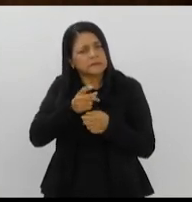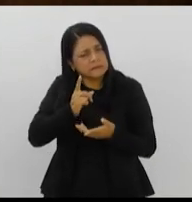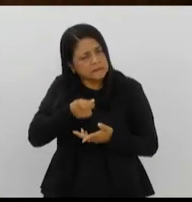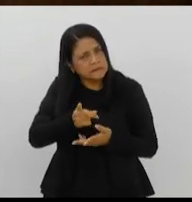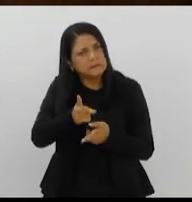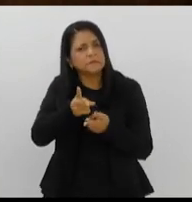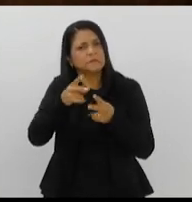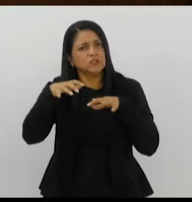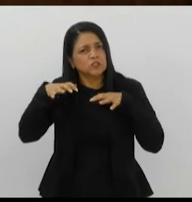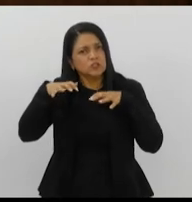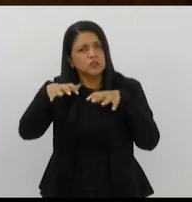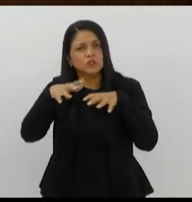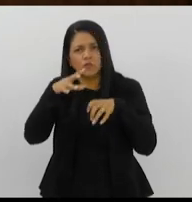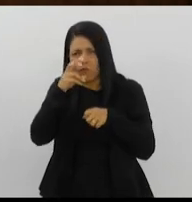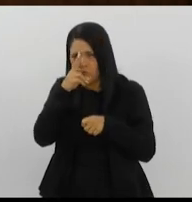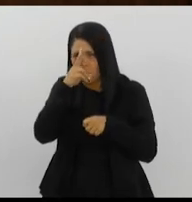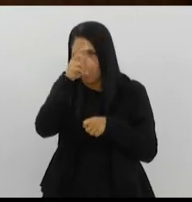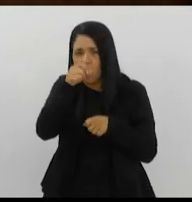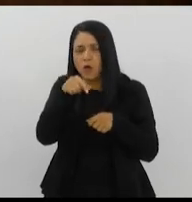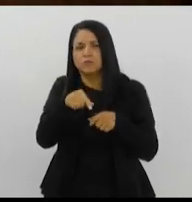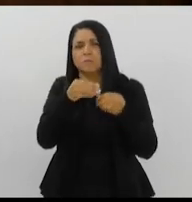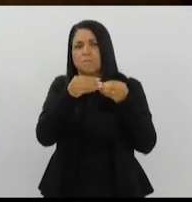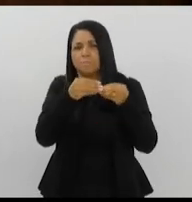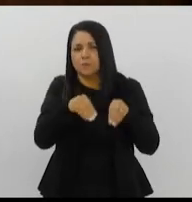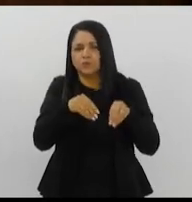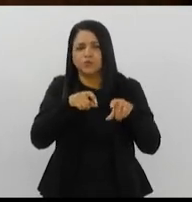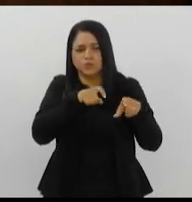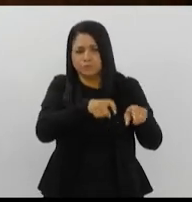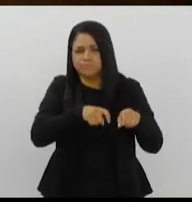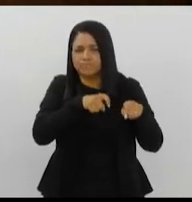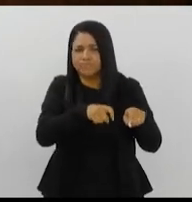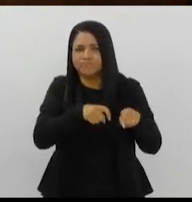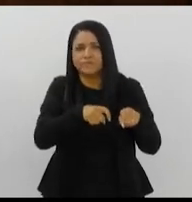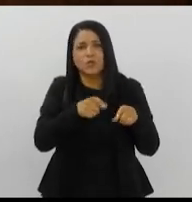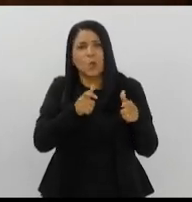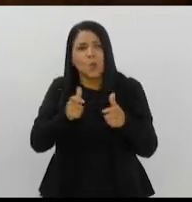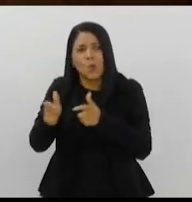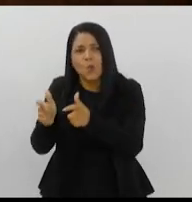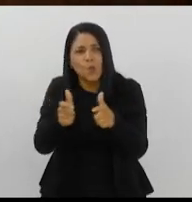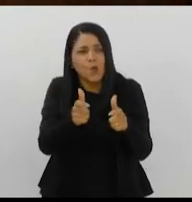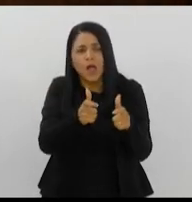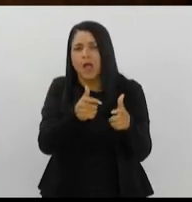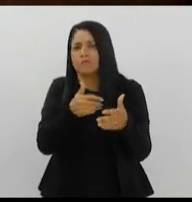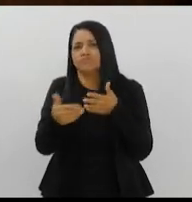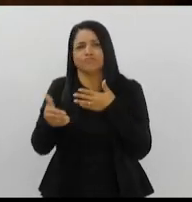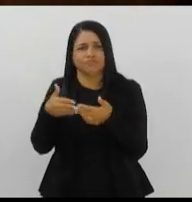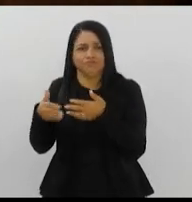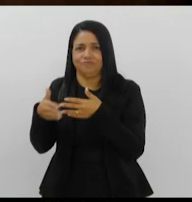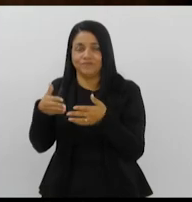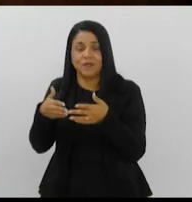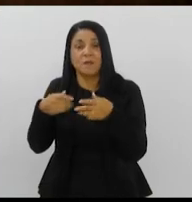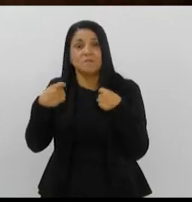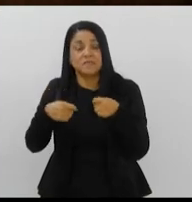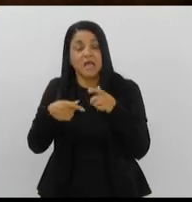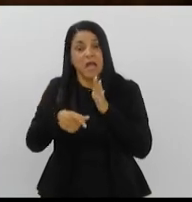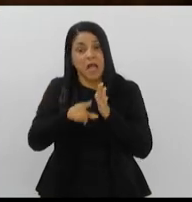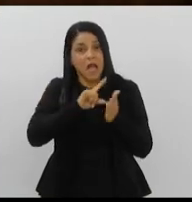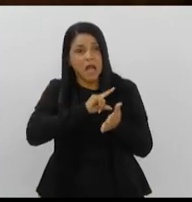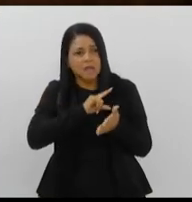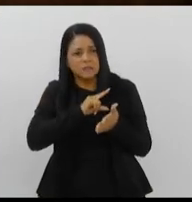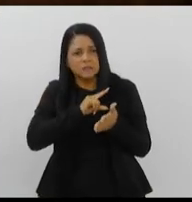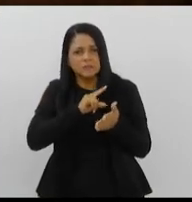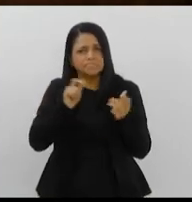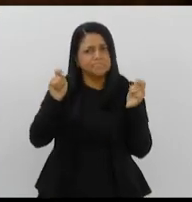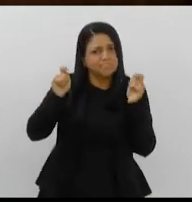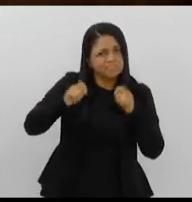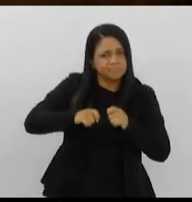forte, que atinge as lavouras de tudo quanto é lugar. Então, a gente tem que ter previsibilidade,